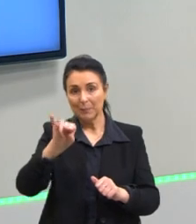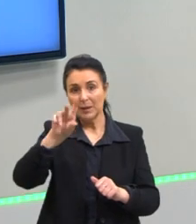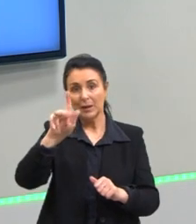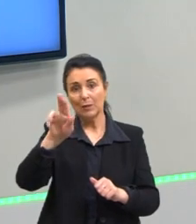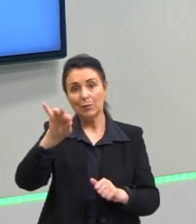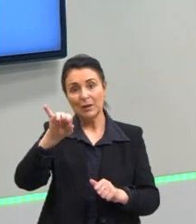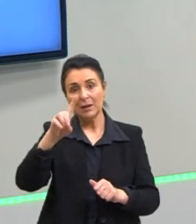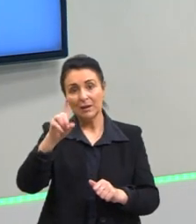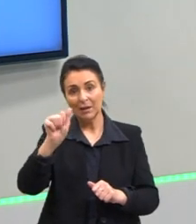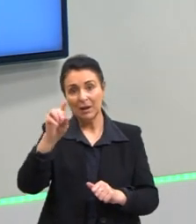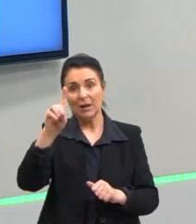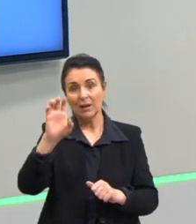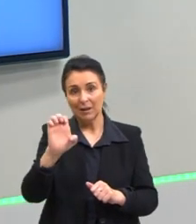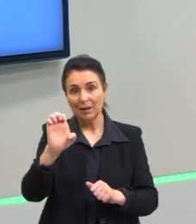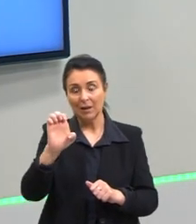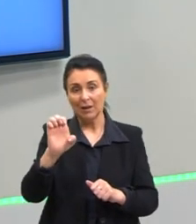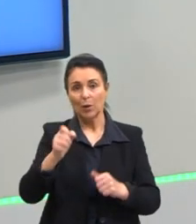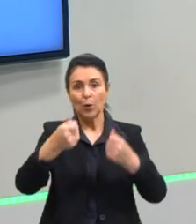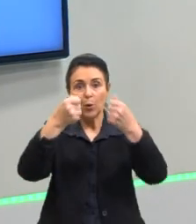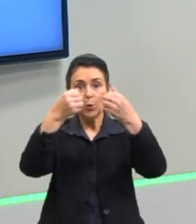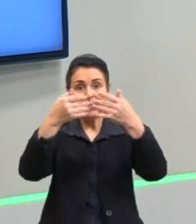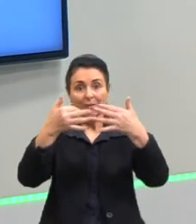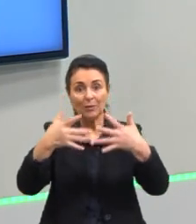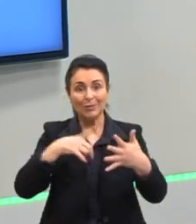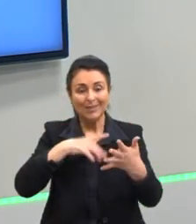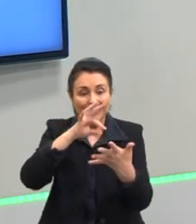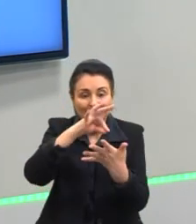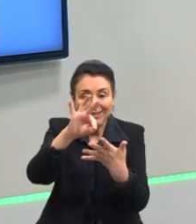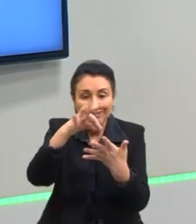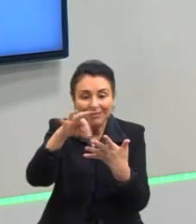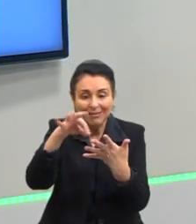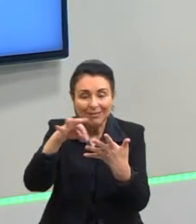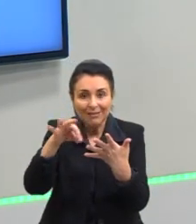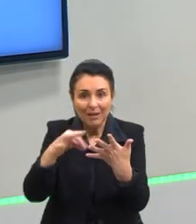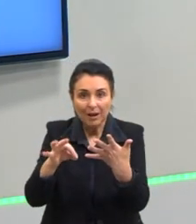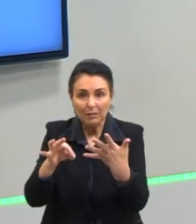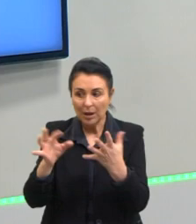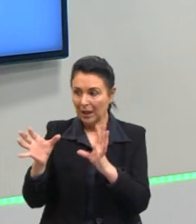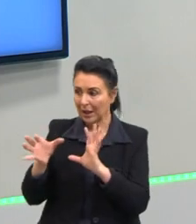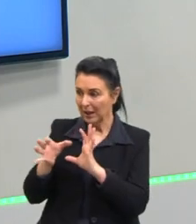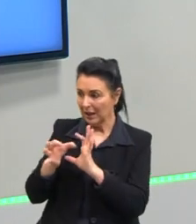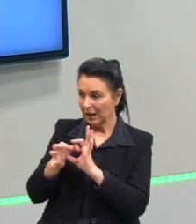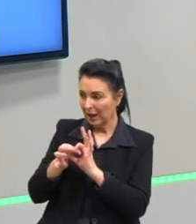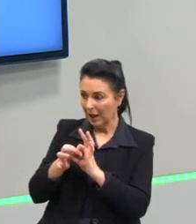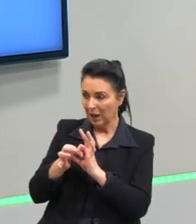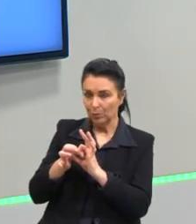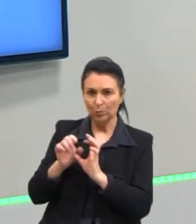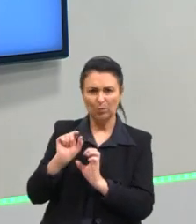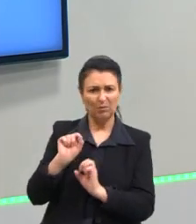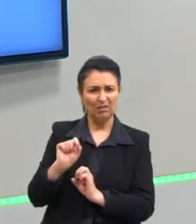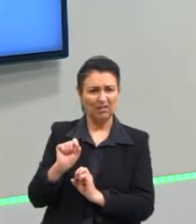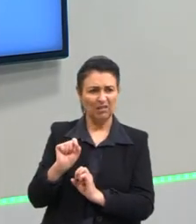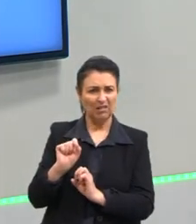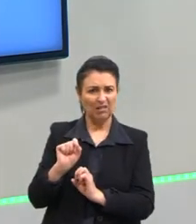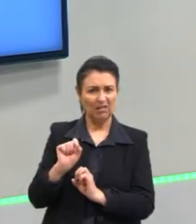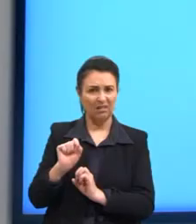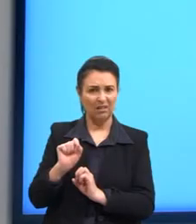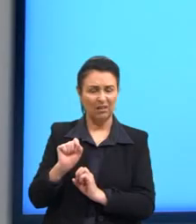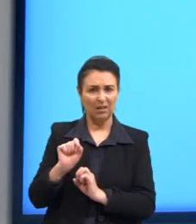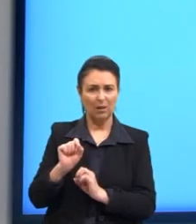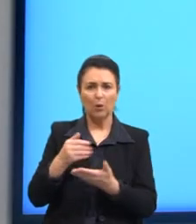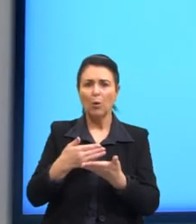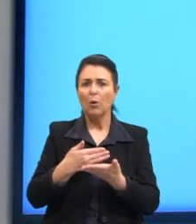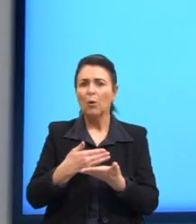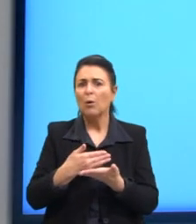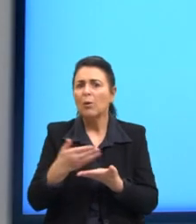sempre muito detalhado o que está ligado à o que né então